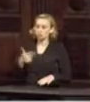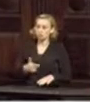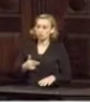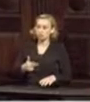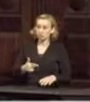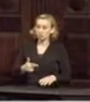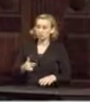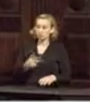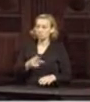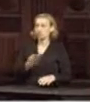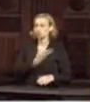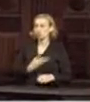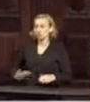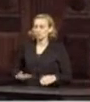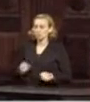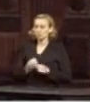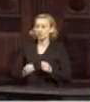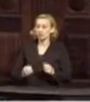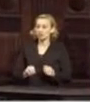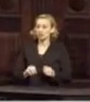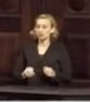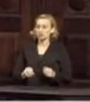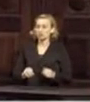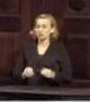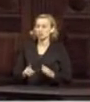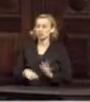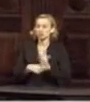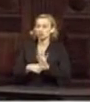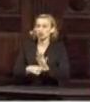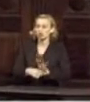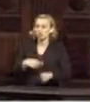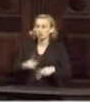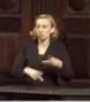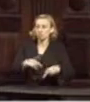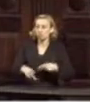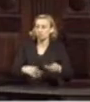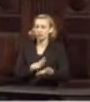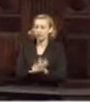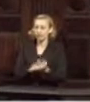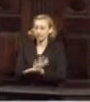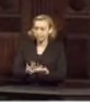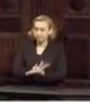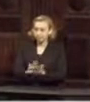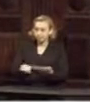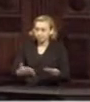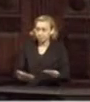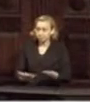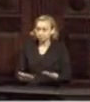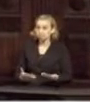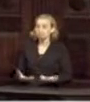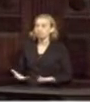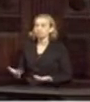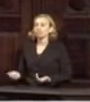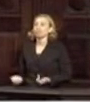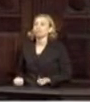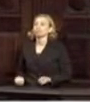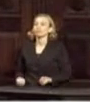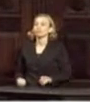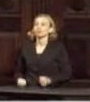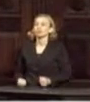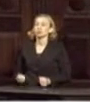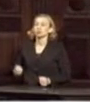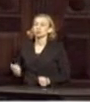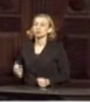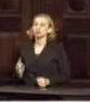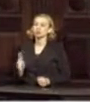serviços. Essa unidade da federação recolhe a cada ano bilhões e bilhões de reais para a União Federal. E